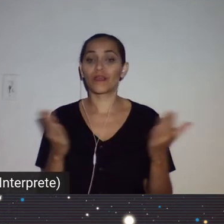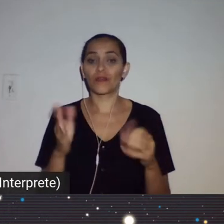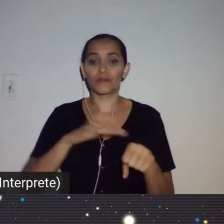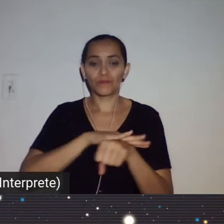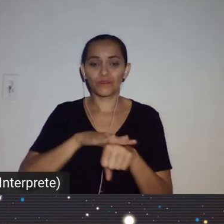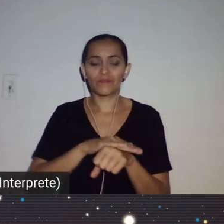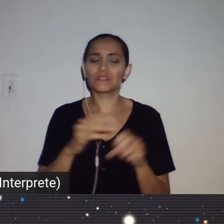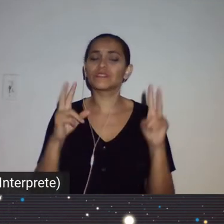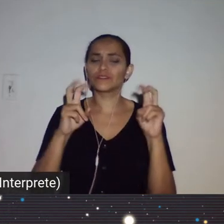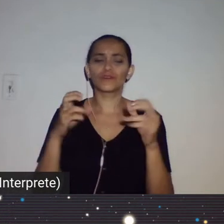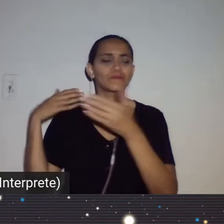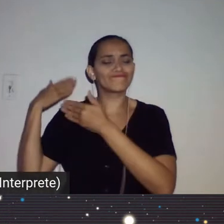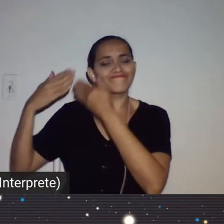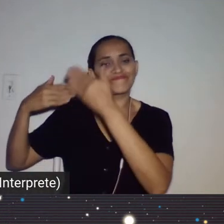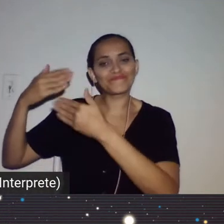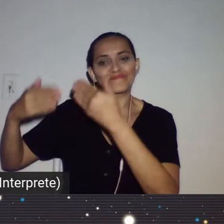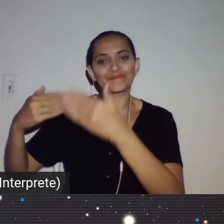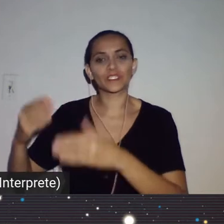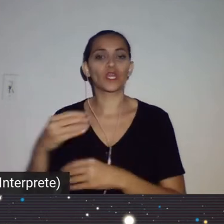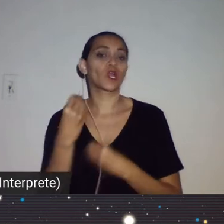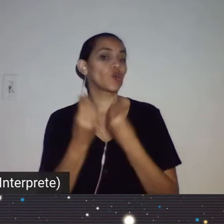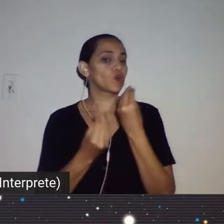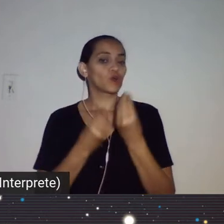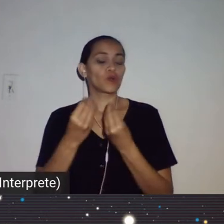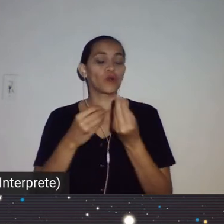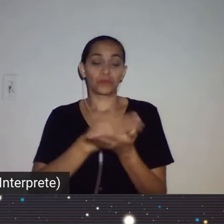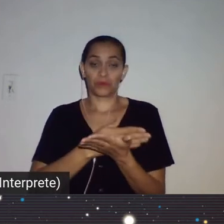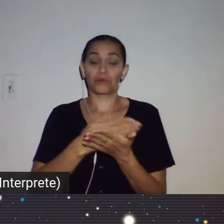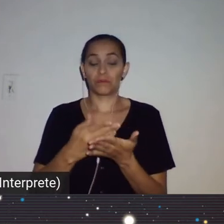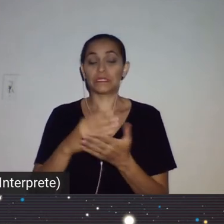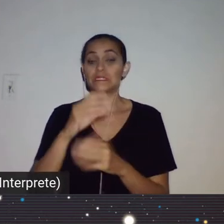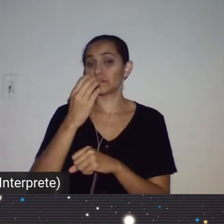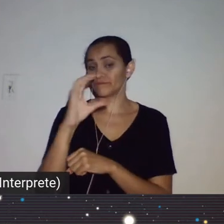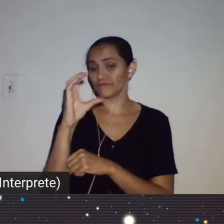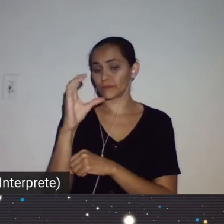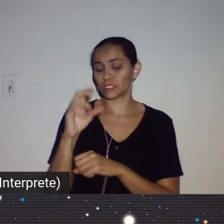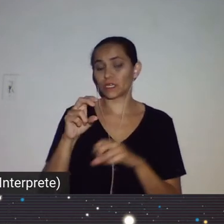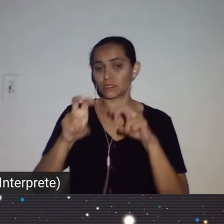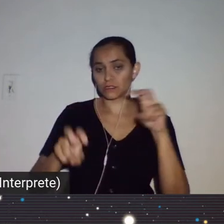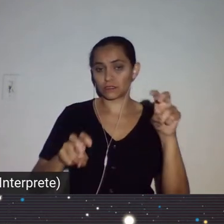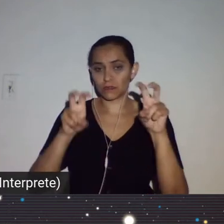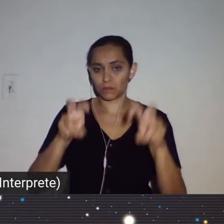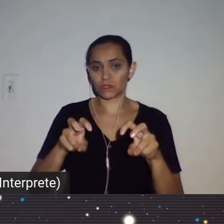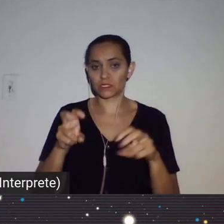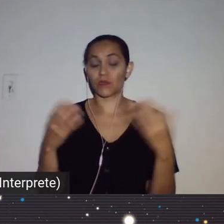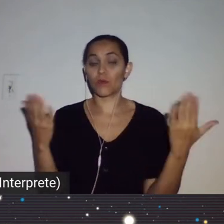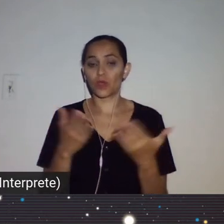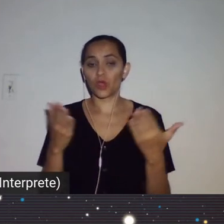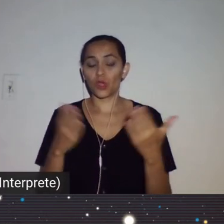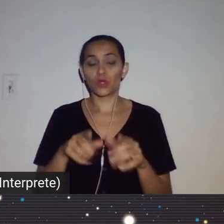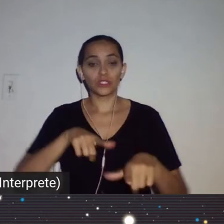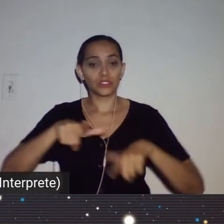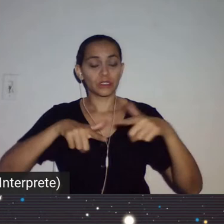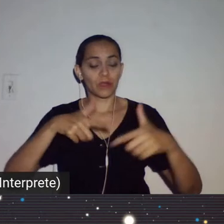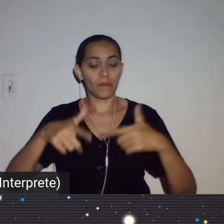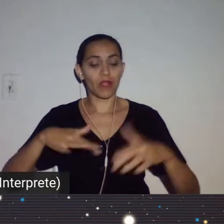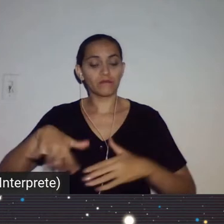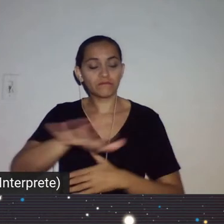minha trajetória, de como eu me formei em ciência da computação e hoje eu trabalho com deep learning. E é